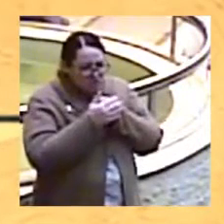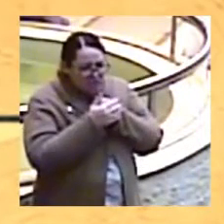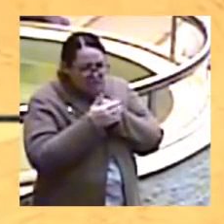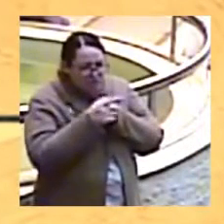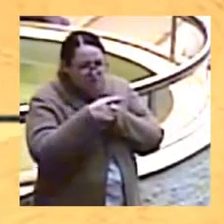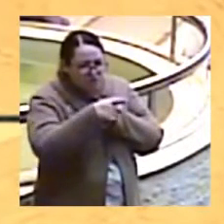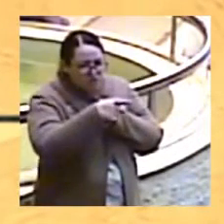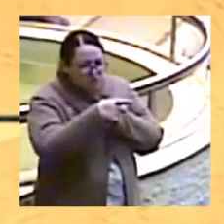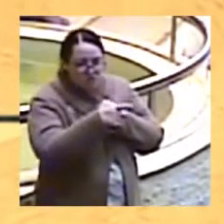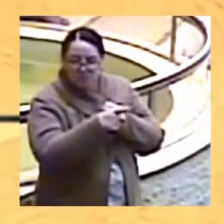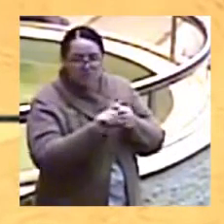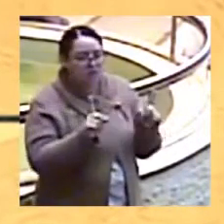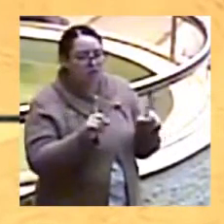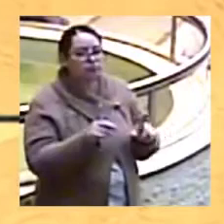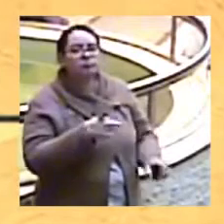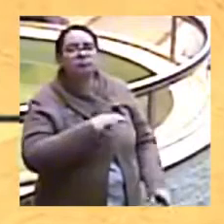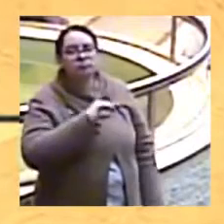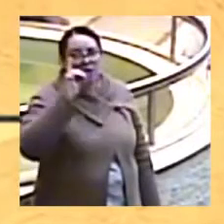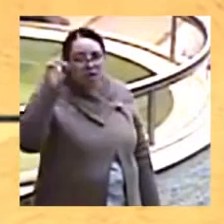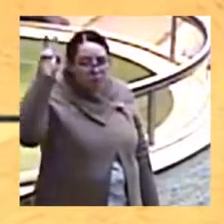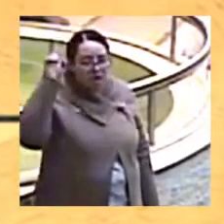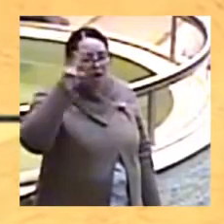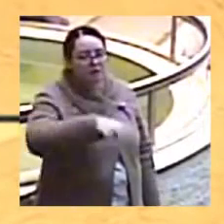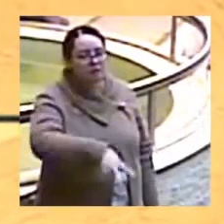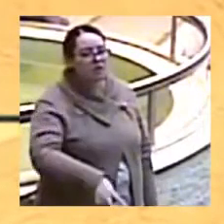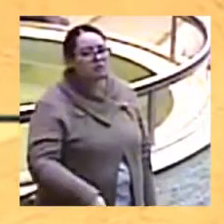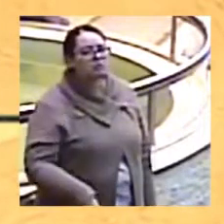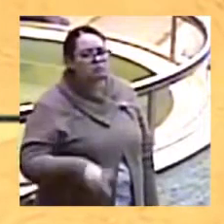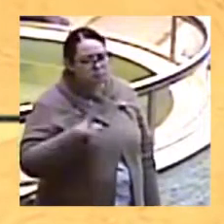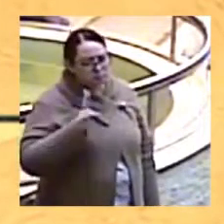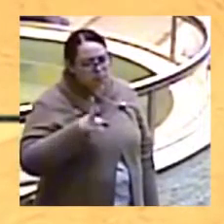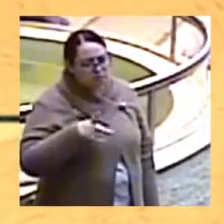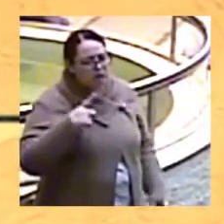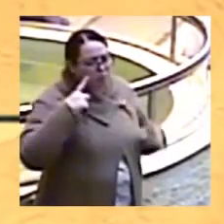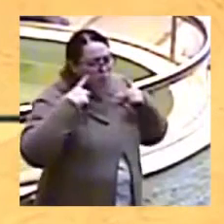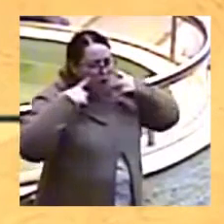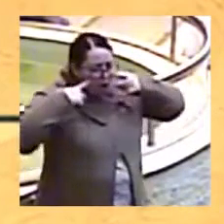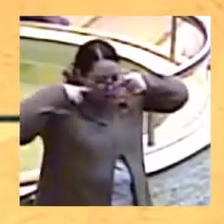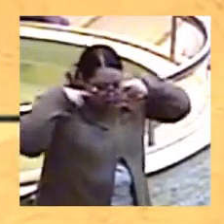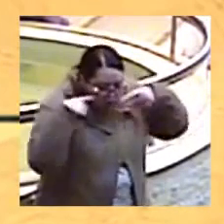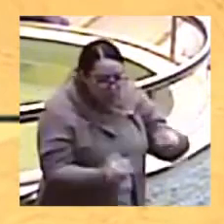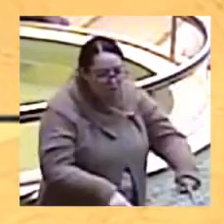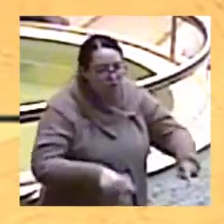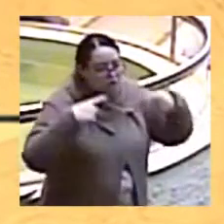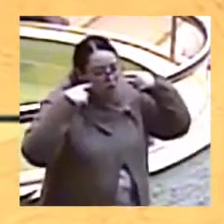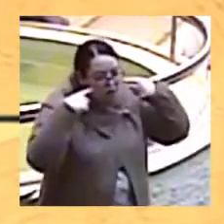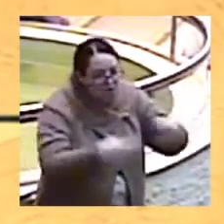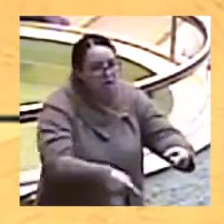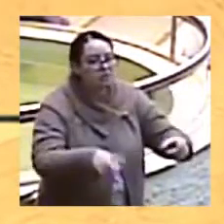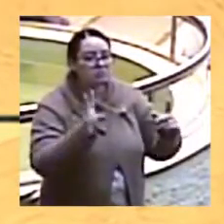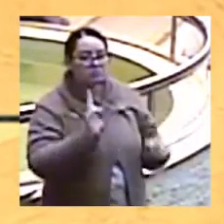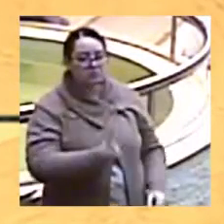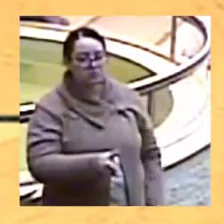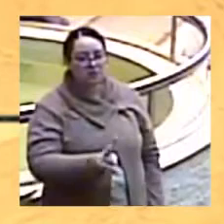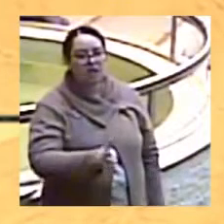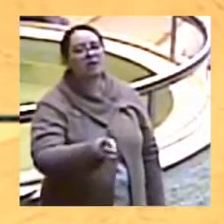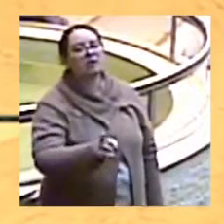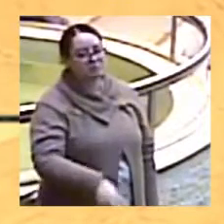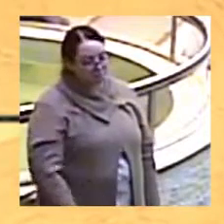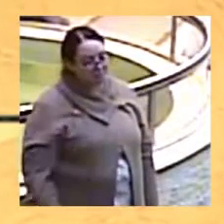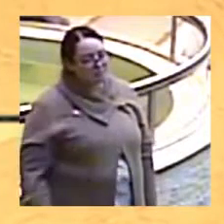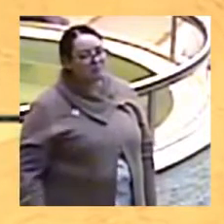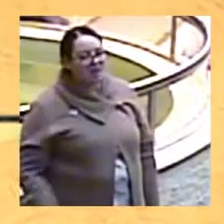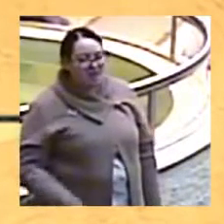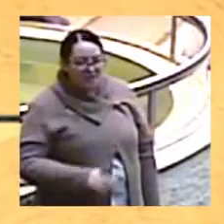Deus, ele, não deixou, de olhar, para o seu sofrimento, Deus, não se esqueceu,